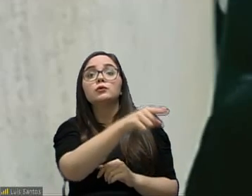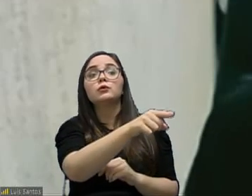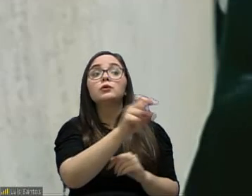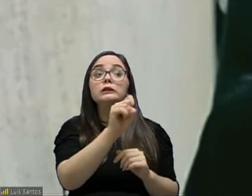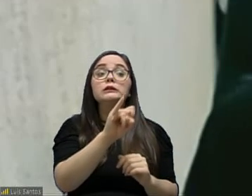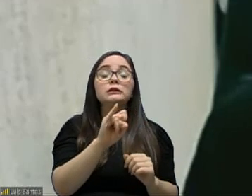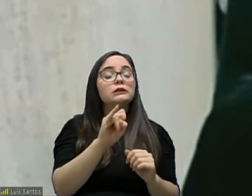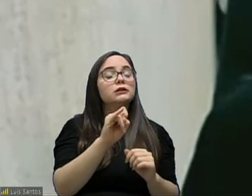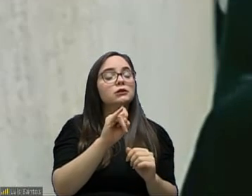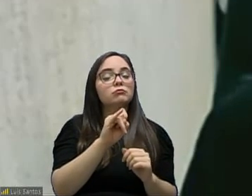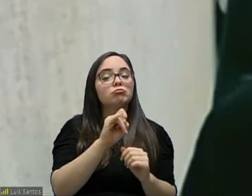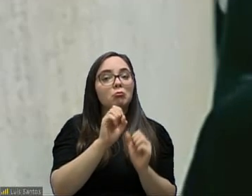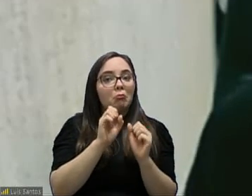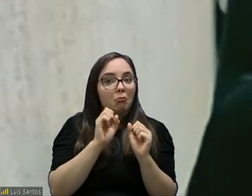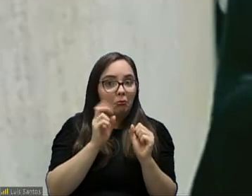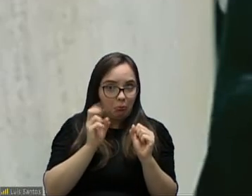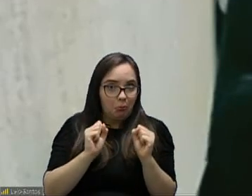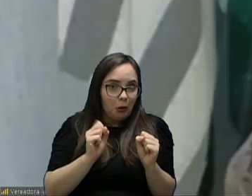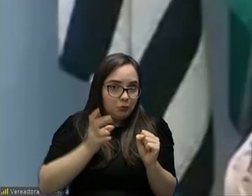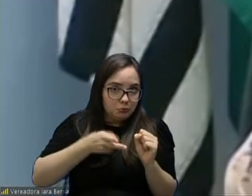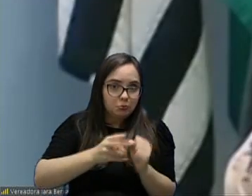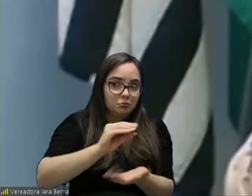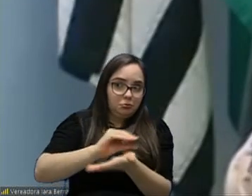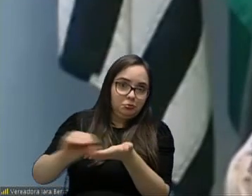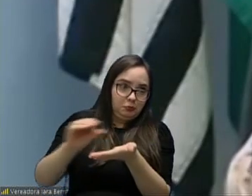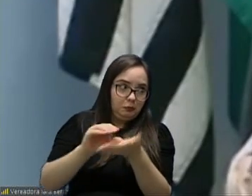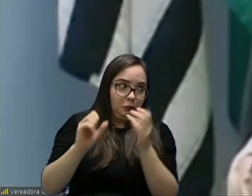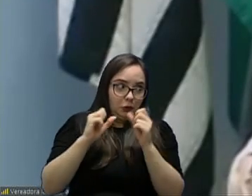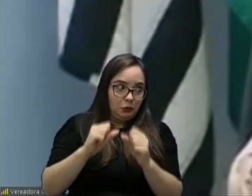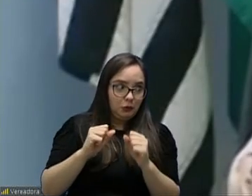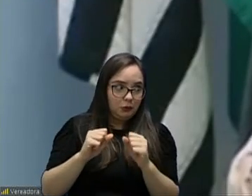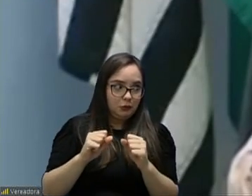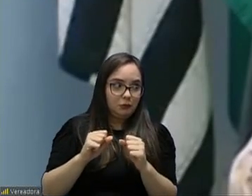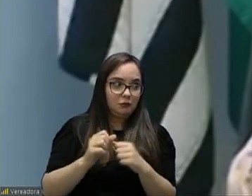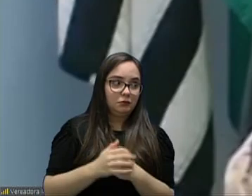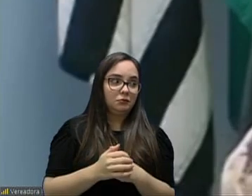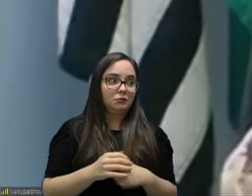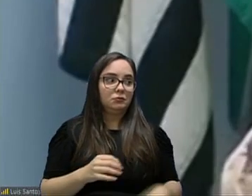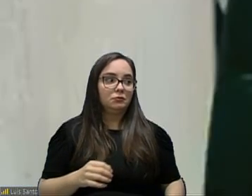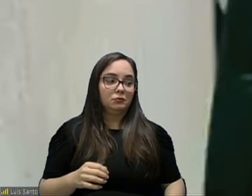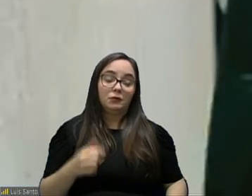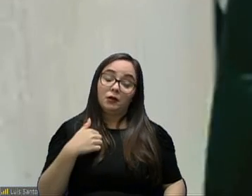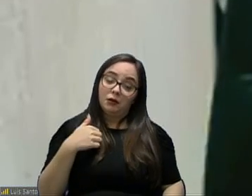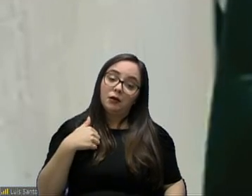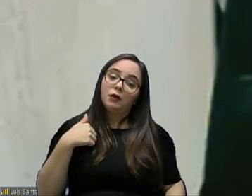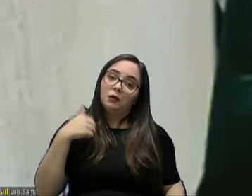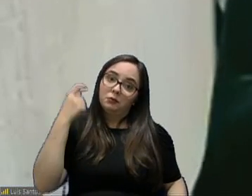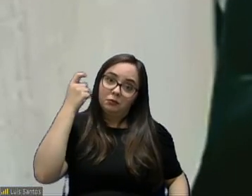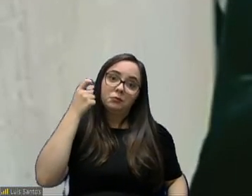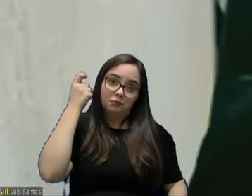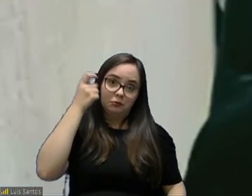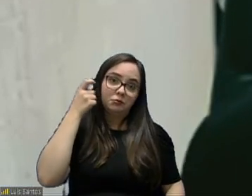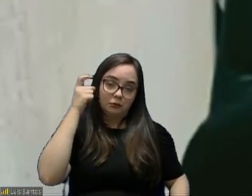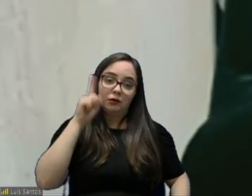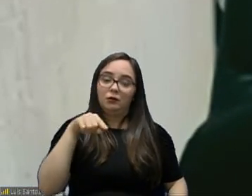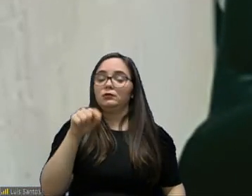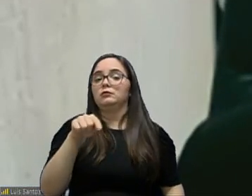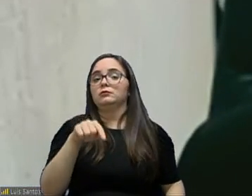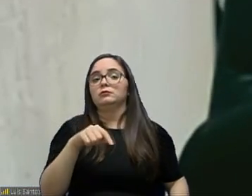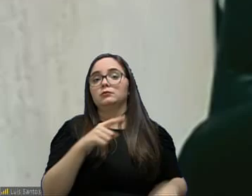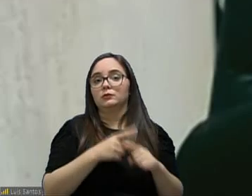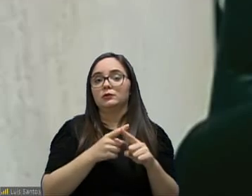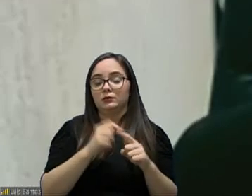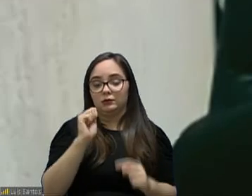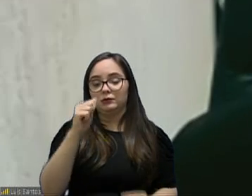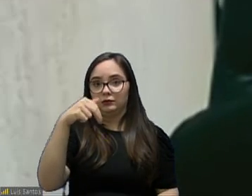de não exigência de lei específica. Eu acho que não, vereador Luiz Santos, eu acho que não. Pois é, a minha preocupação está nisso, porque o Anselmo